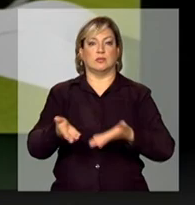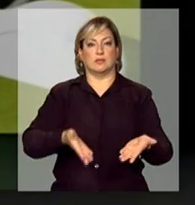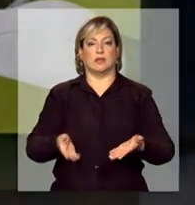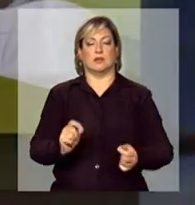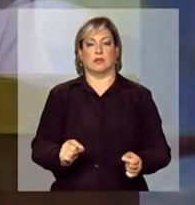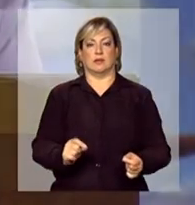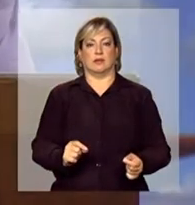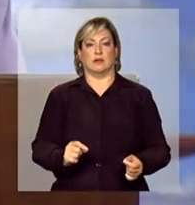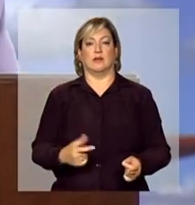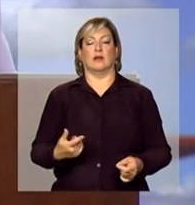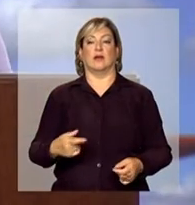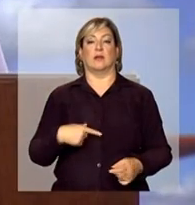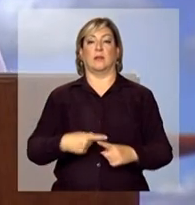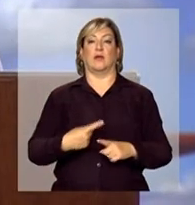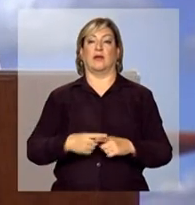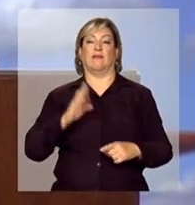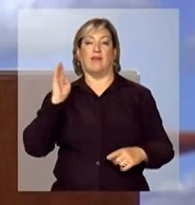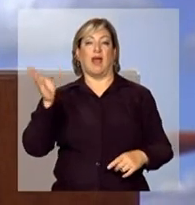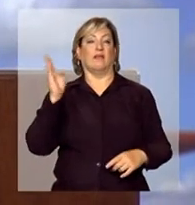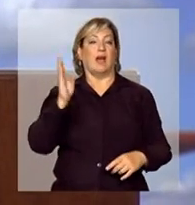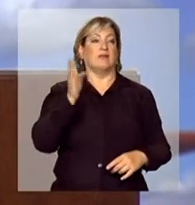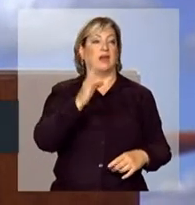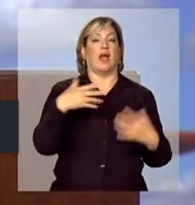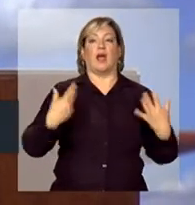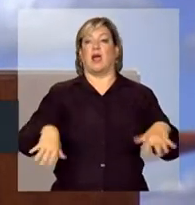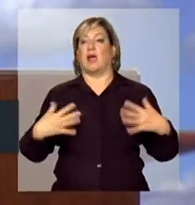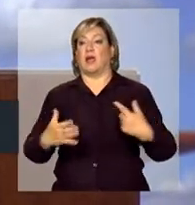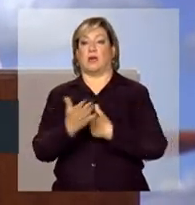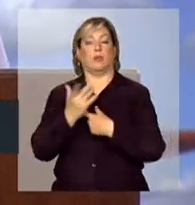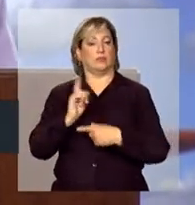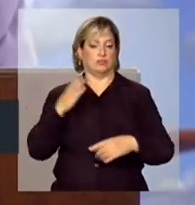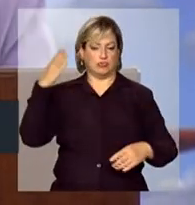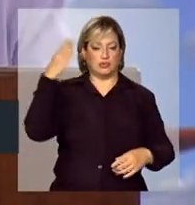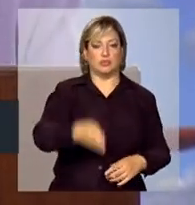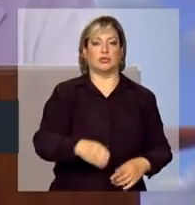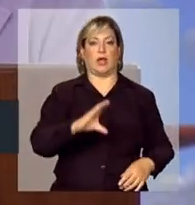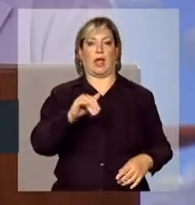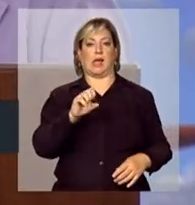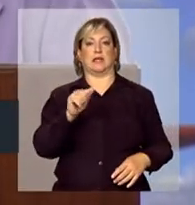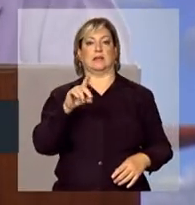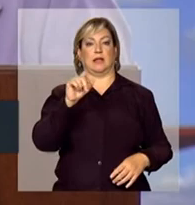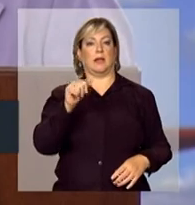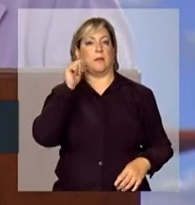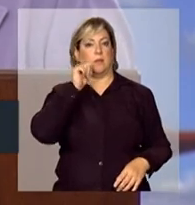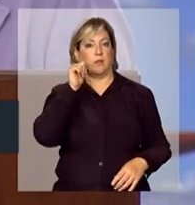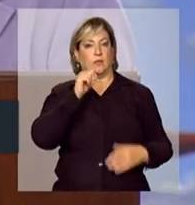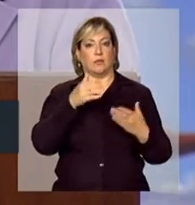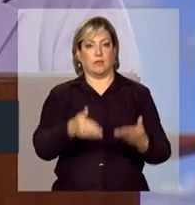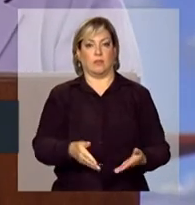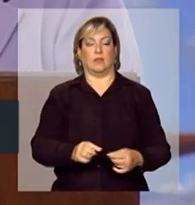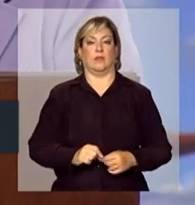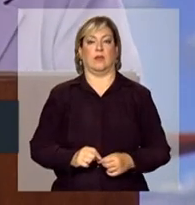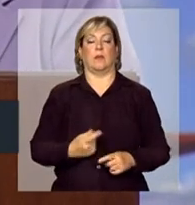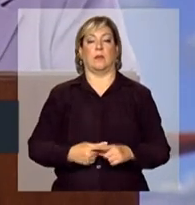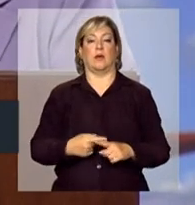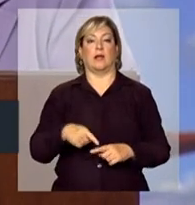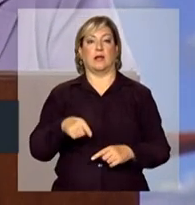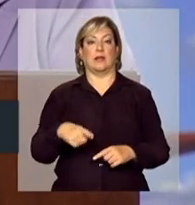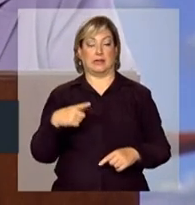invés de peregrinar em busca de cada um deles ela concentra fizer